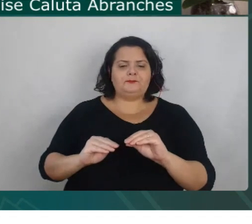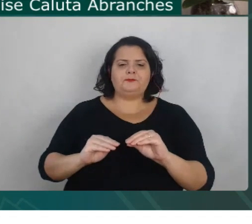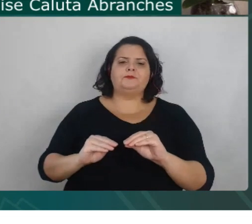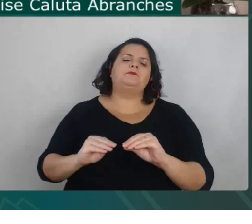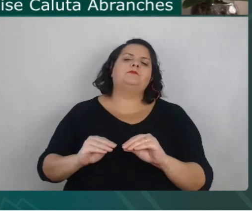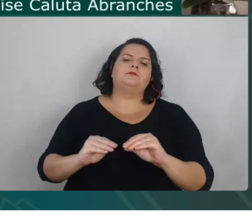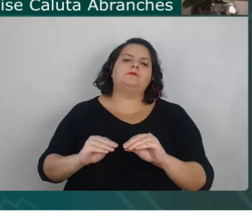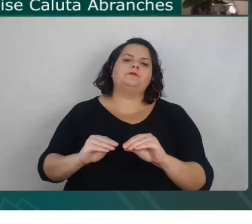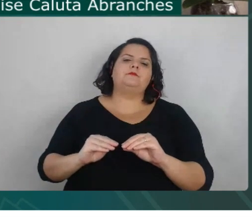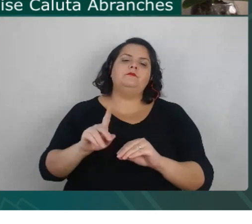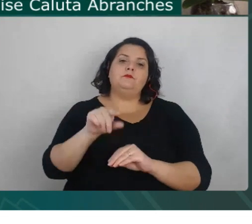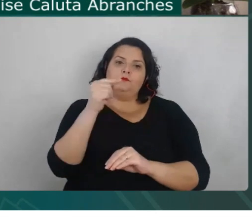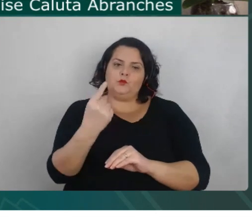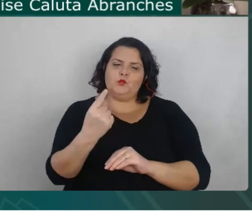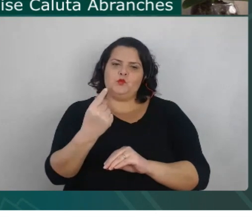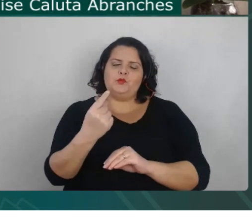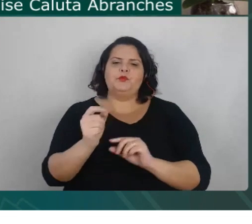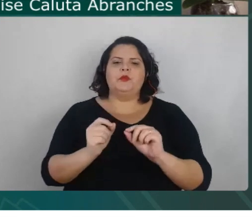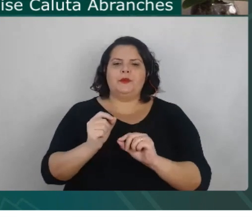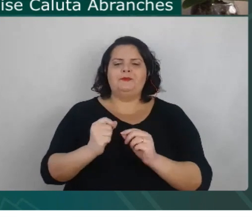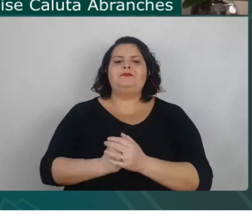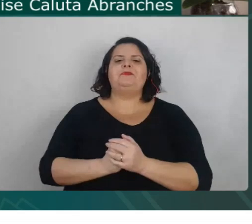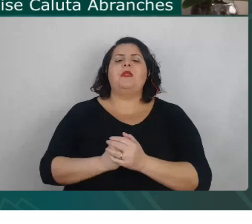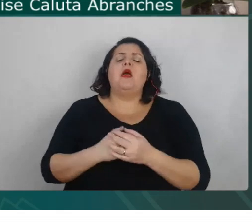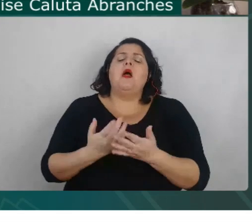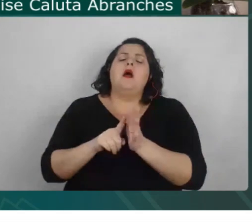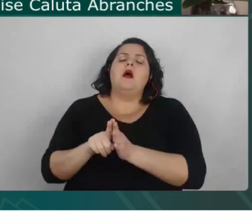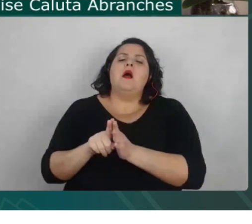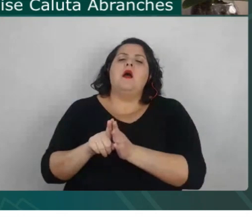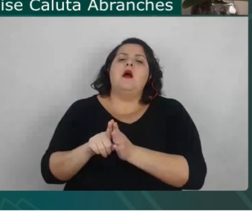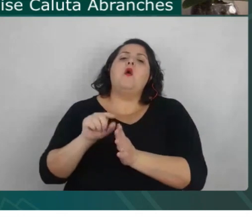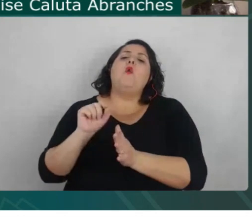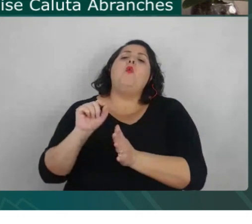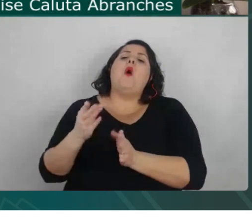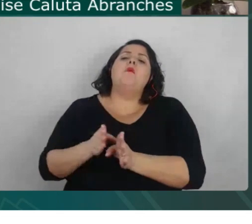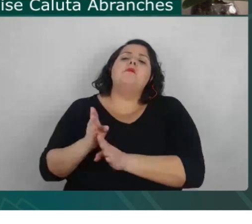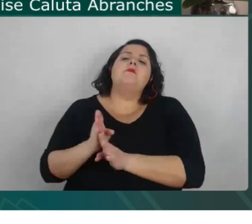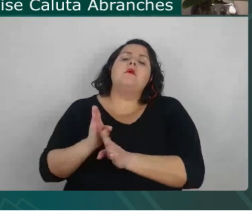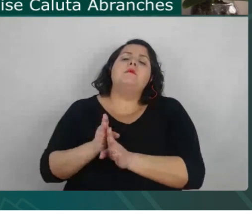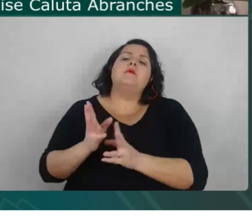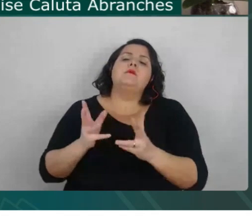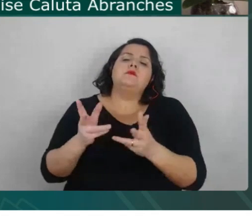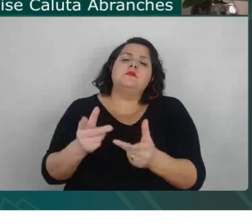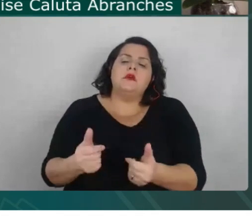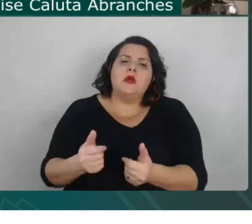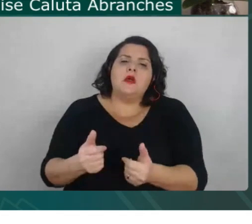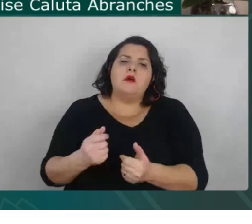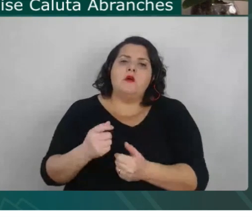escolhi uma delas, que é: quais as orientações gerais para a higiene oral no contexto da pandemia?